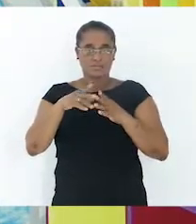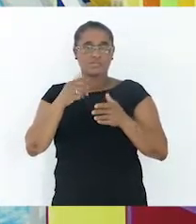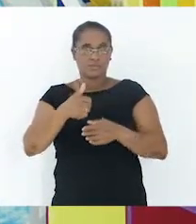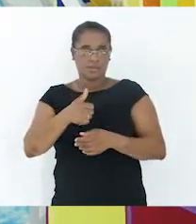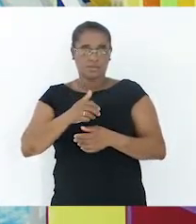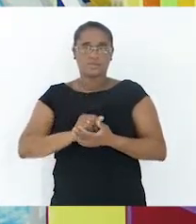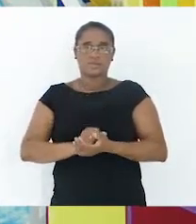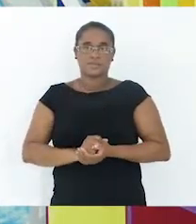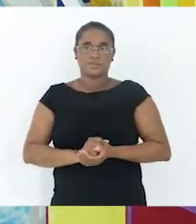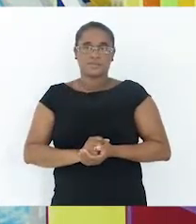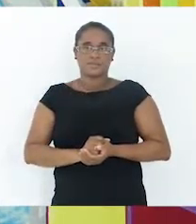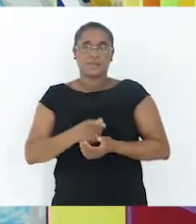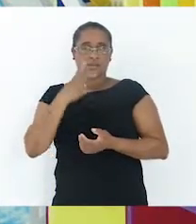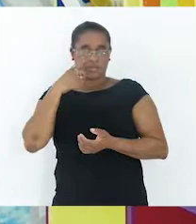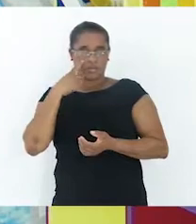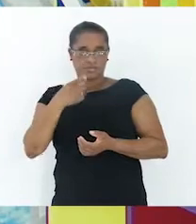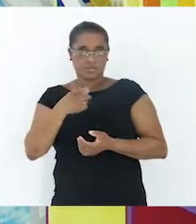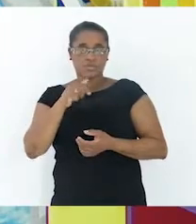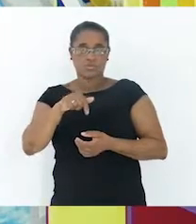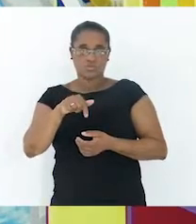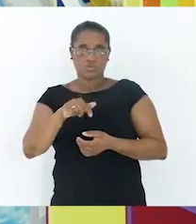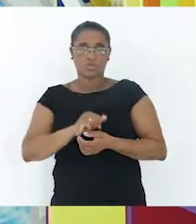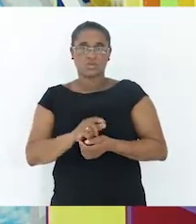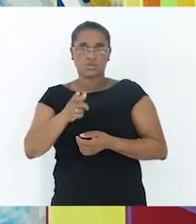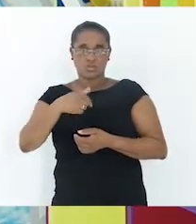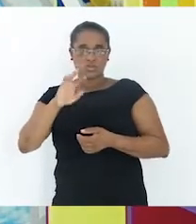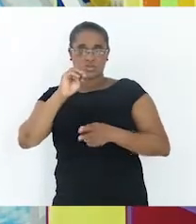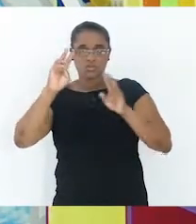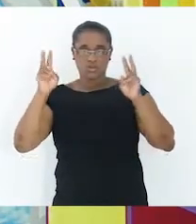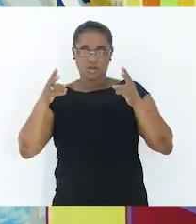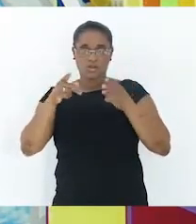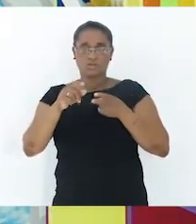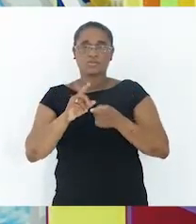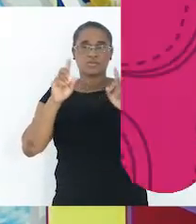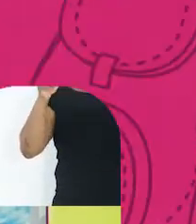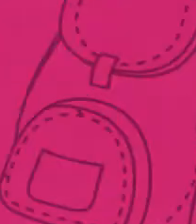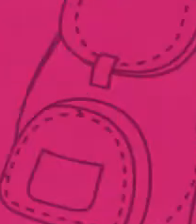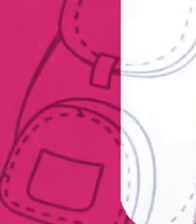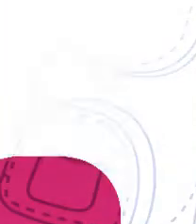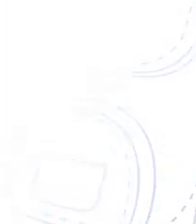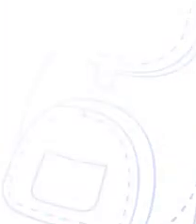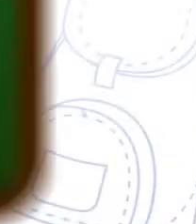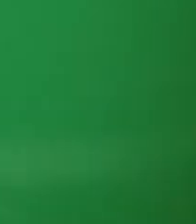certo? Vamos conhecer hoje o nosso sumário para essa aula.